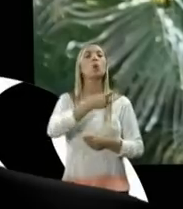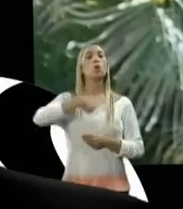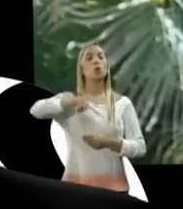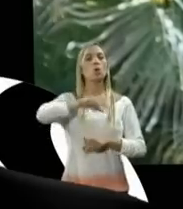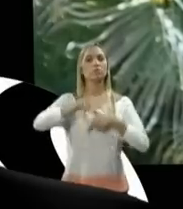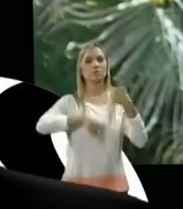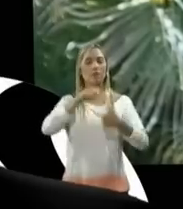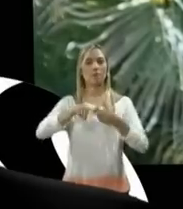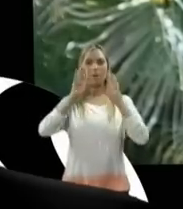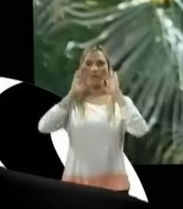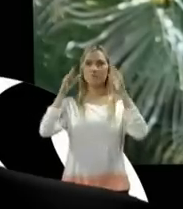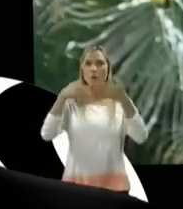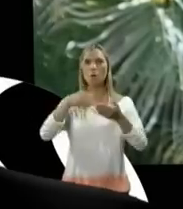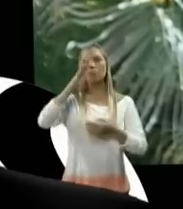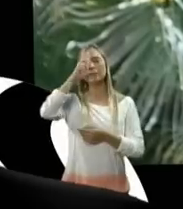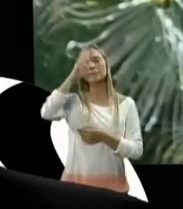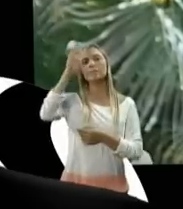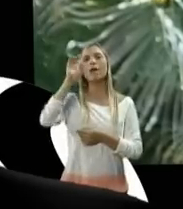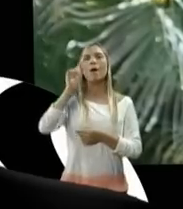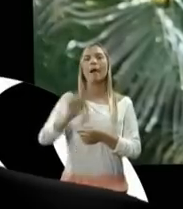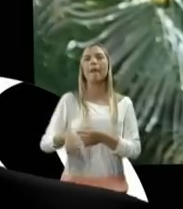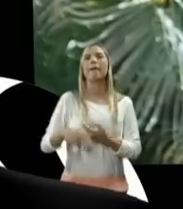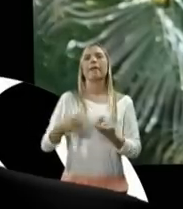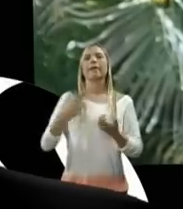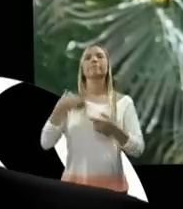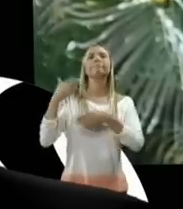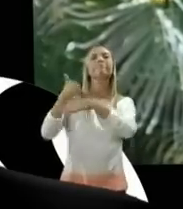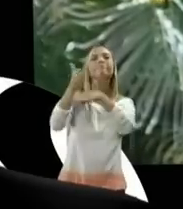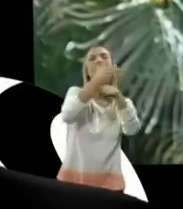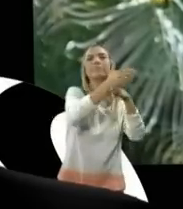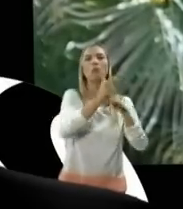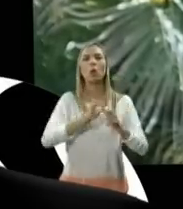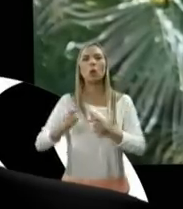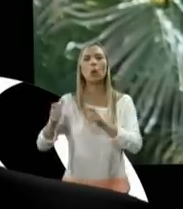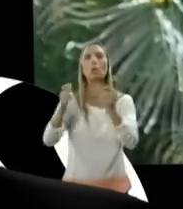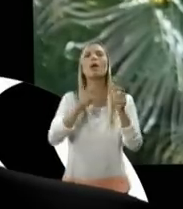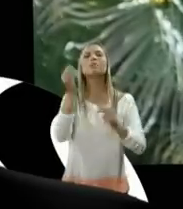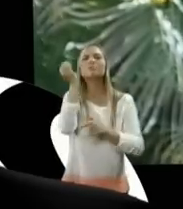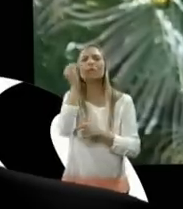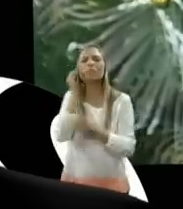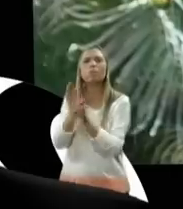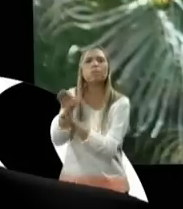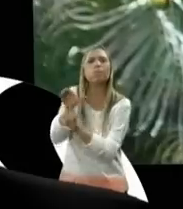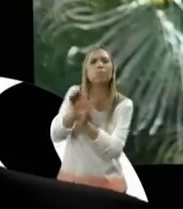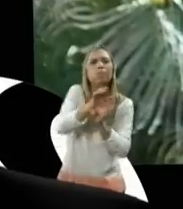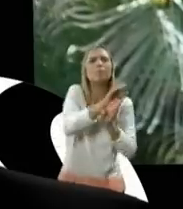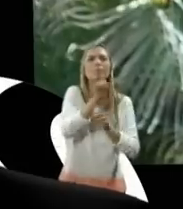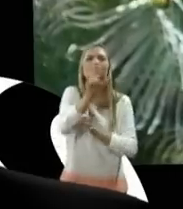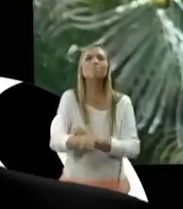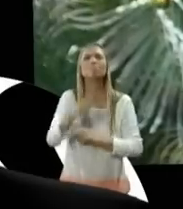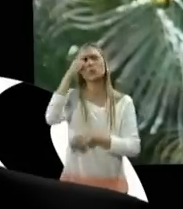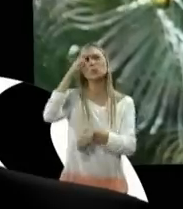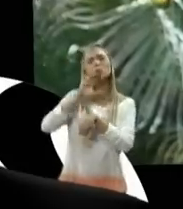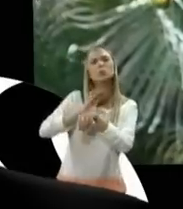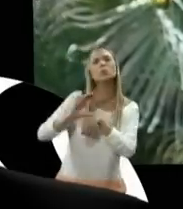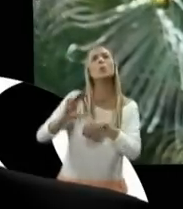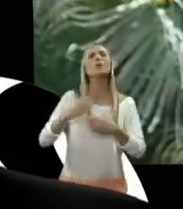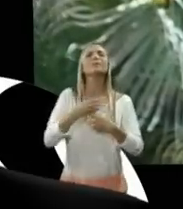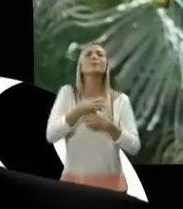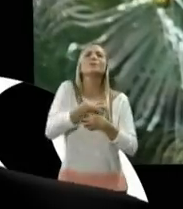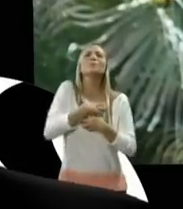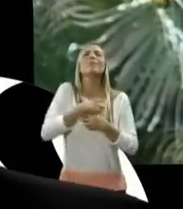outro viés. É um trabalho no sentido de ir para espaços comunitários, de fazer resgate mesmo, né, da cultura, do sentimento